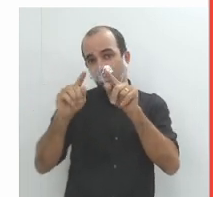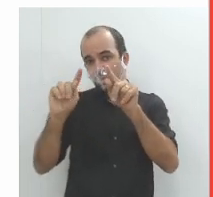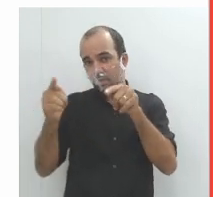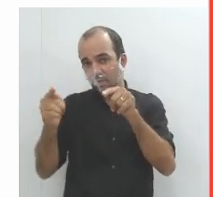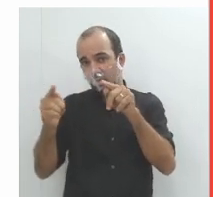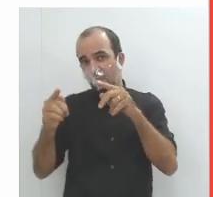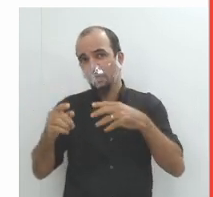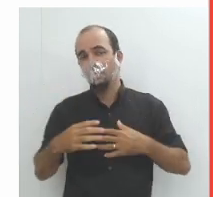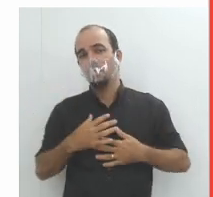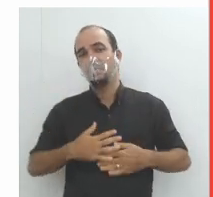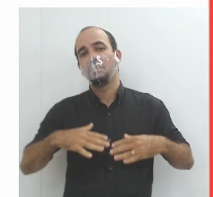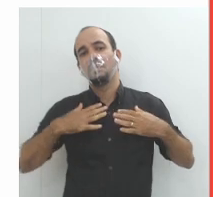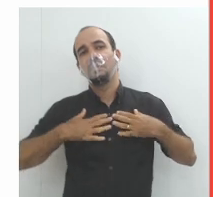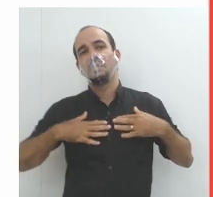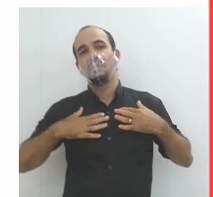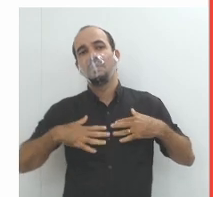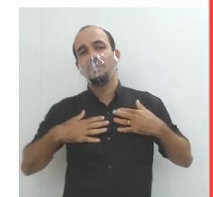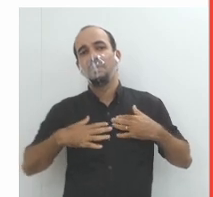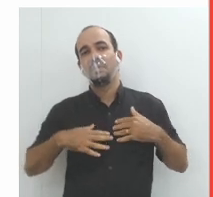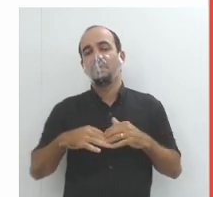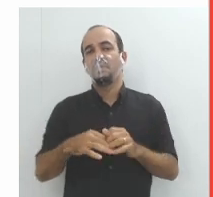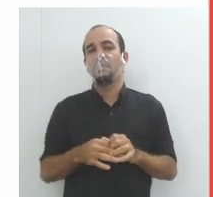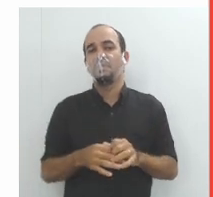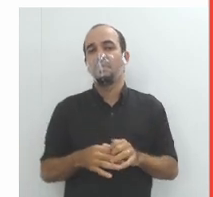Descansar tranquilamente.